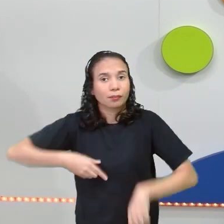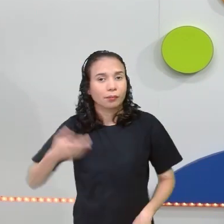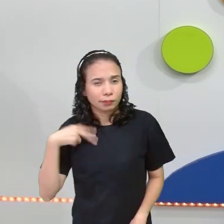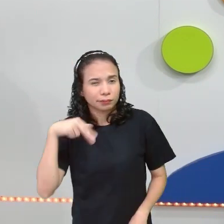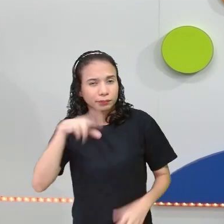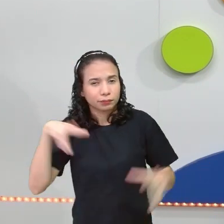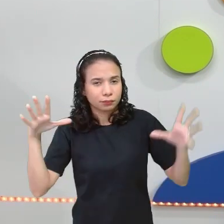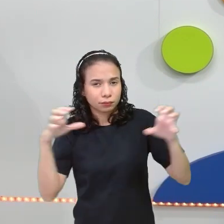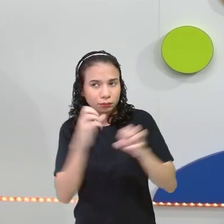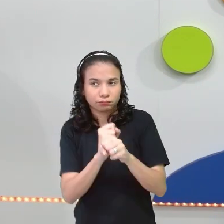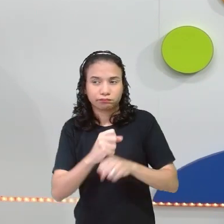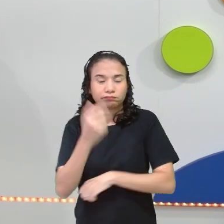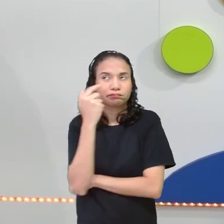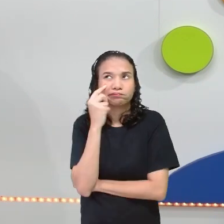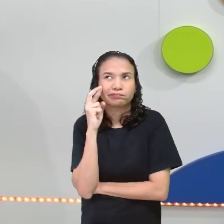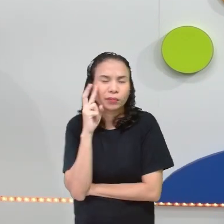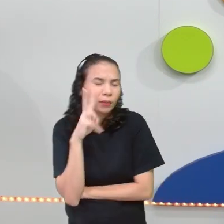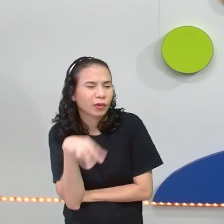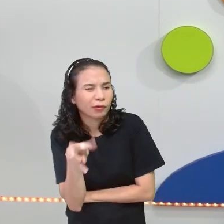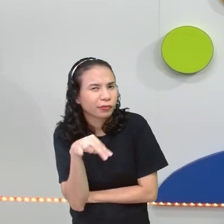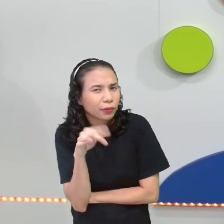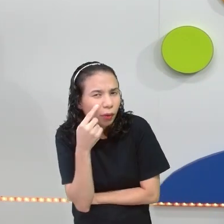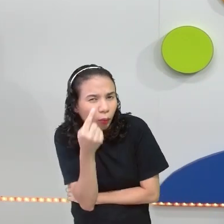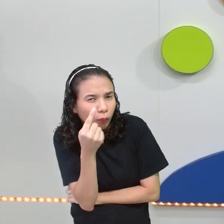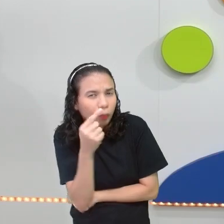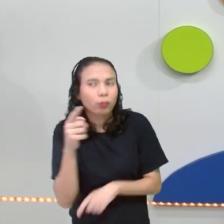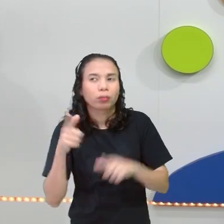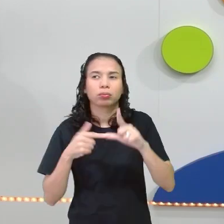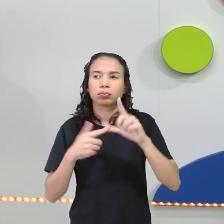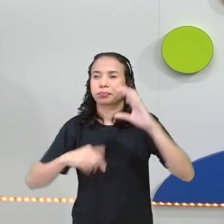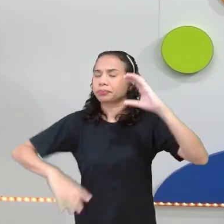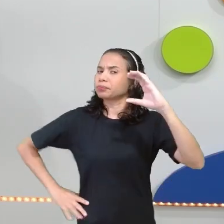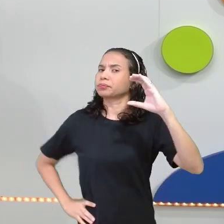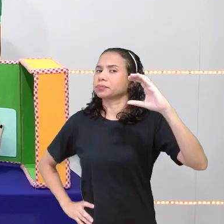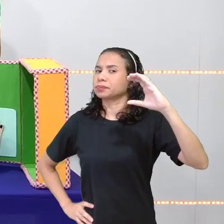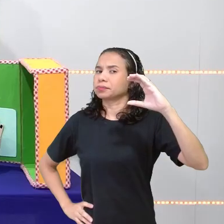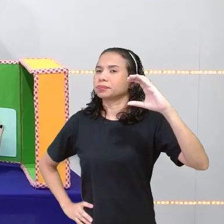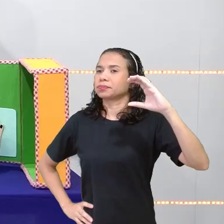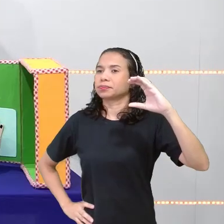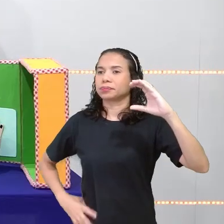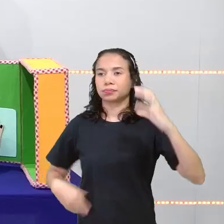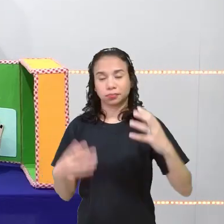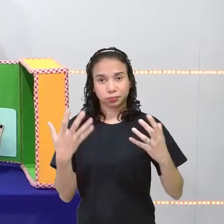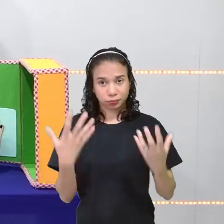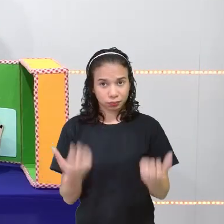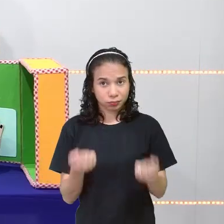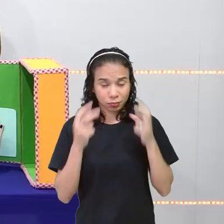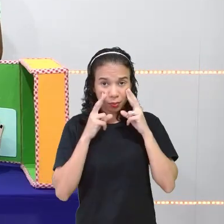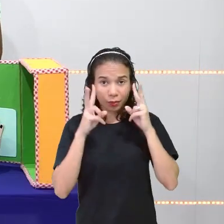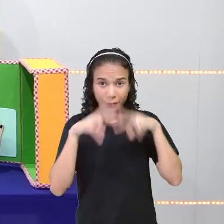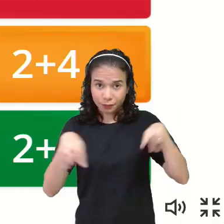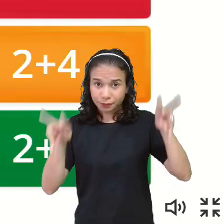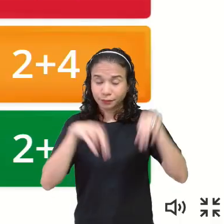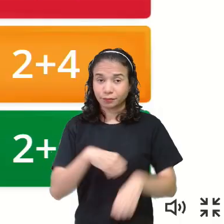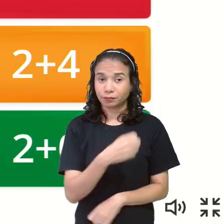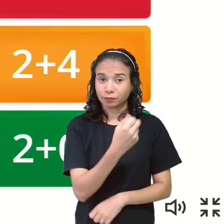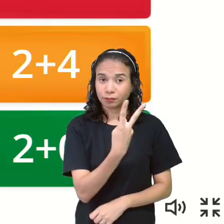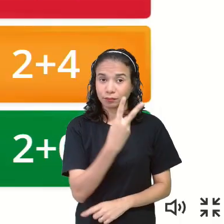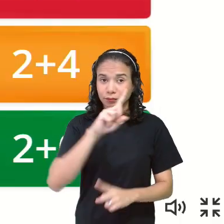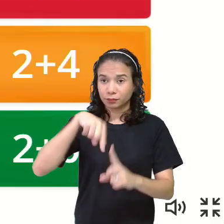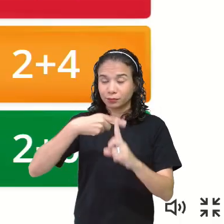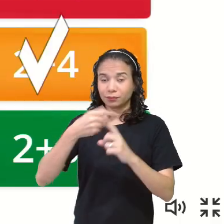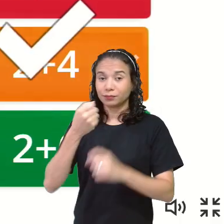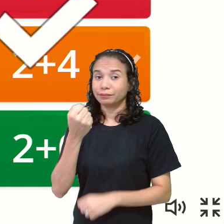casa também. E eu escutei aqui que é a letra C. A letra C. Bora que clarece na letra C. 2 mais 4.